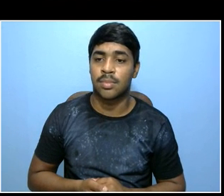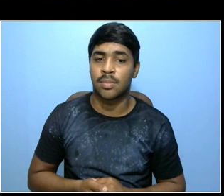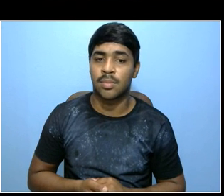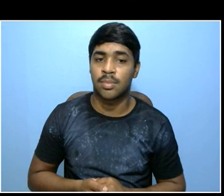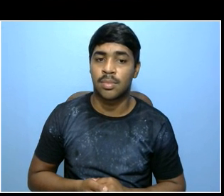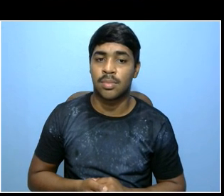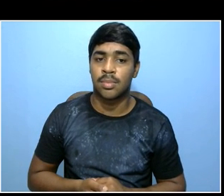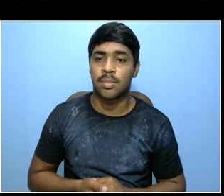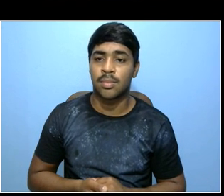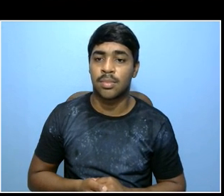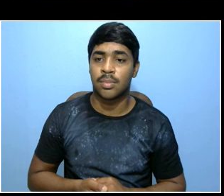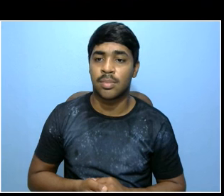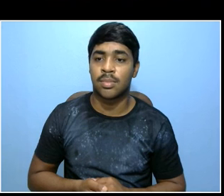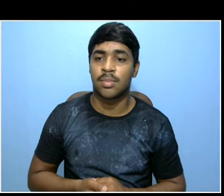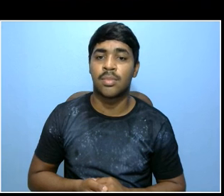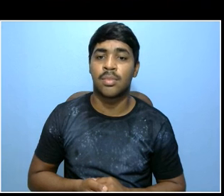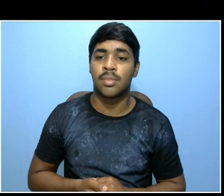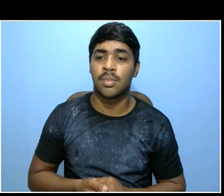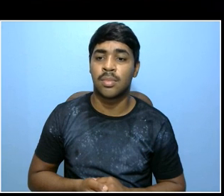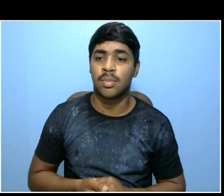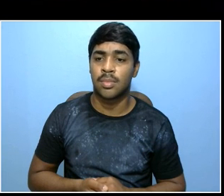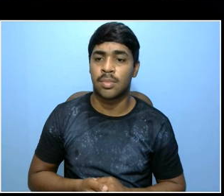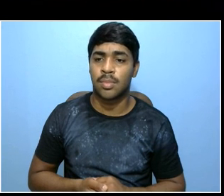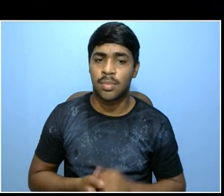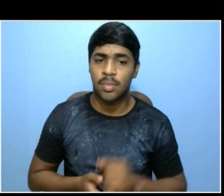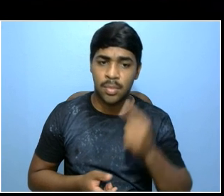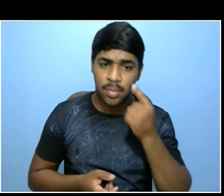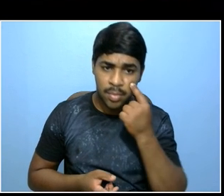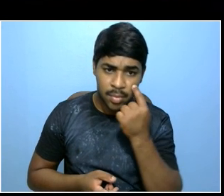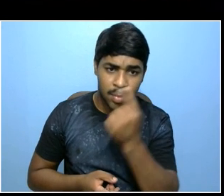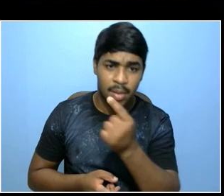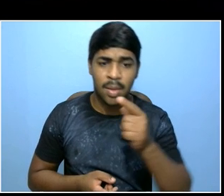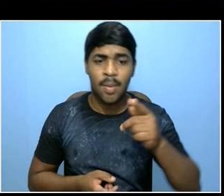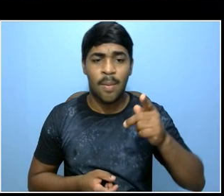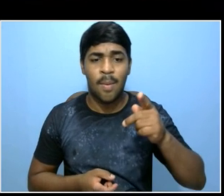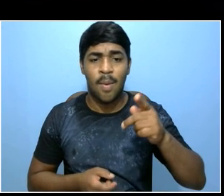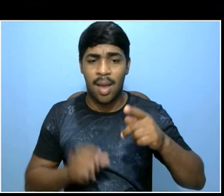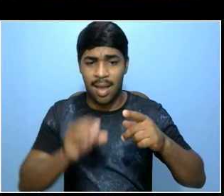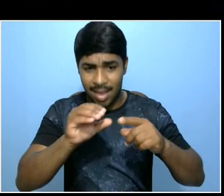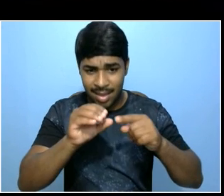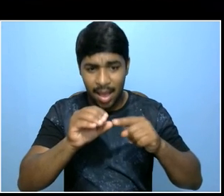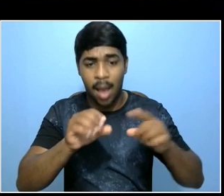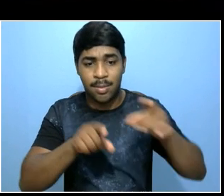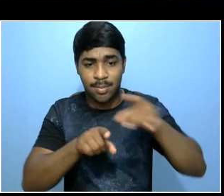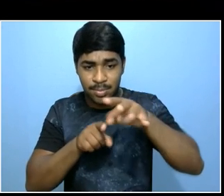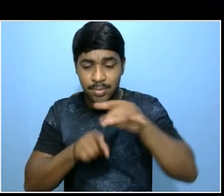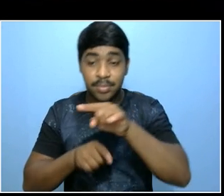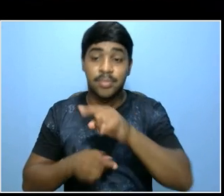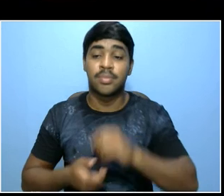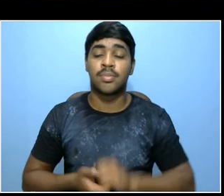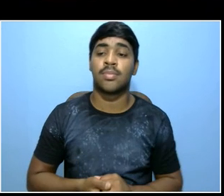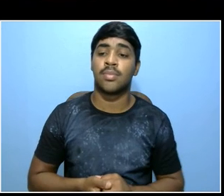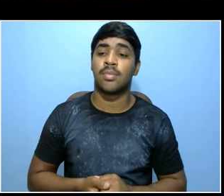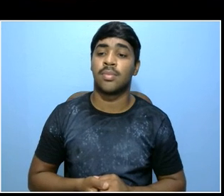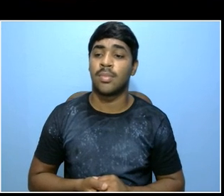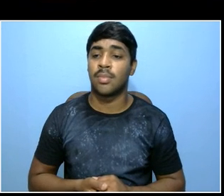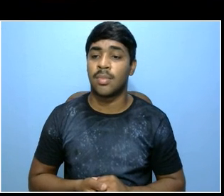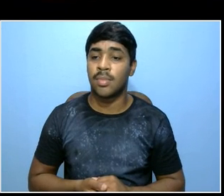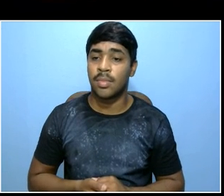né, da vesícula seminal, vai receber o líquido também da próstata, tá? Aqui, nessa